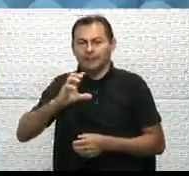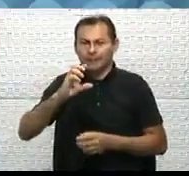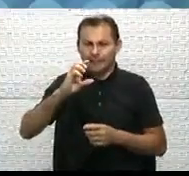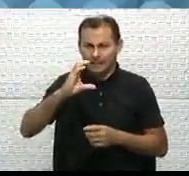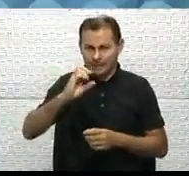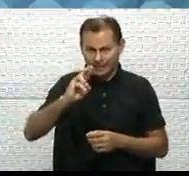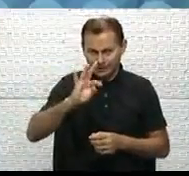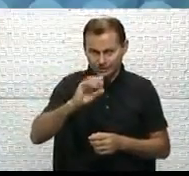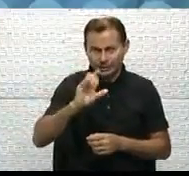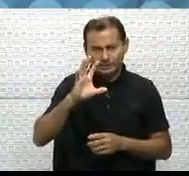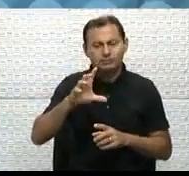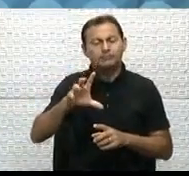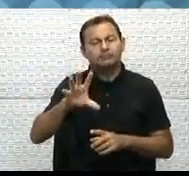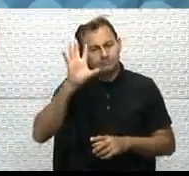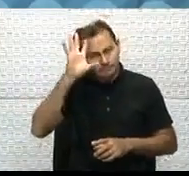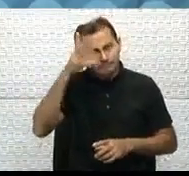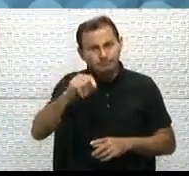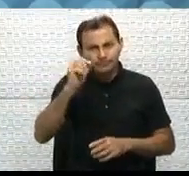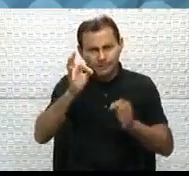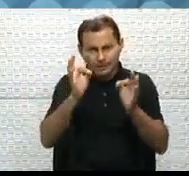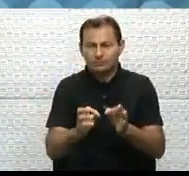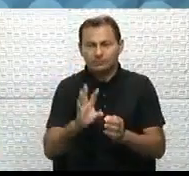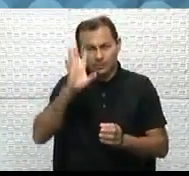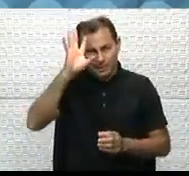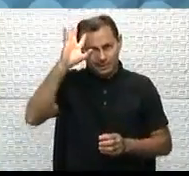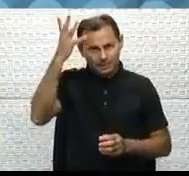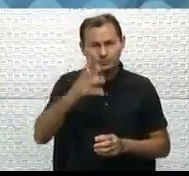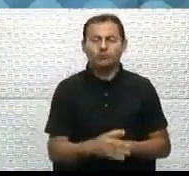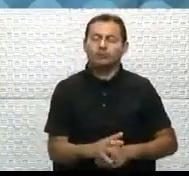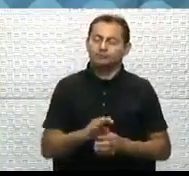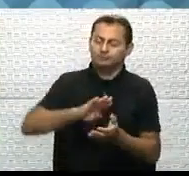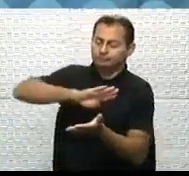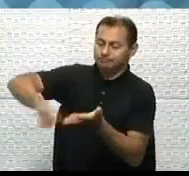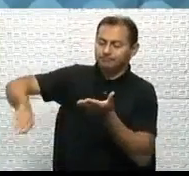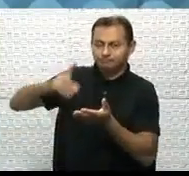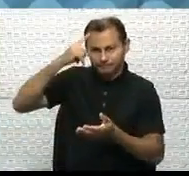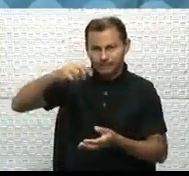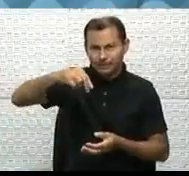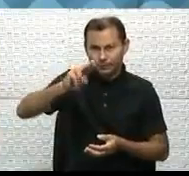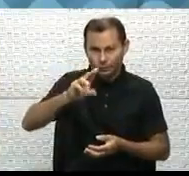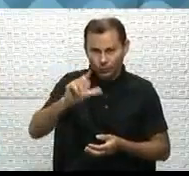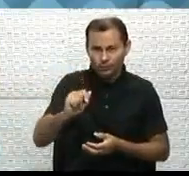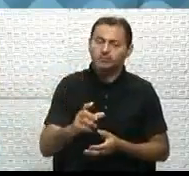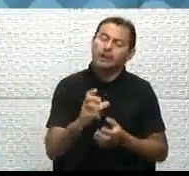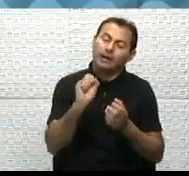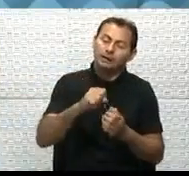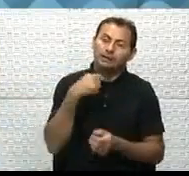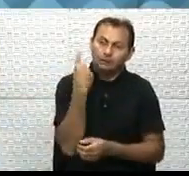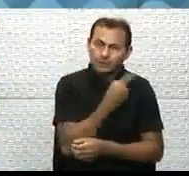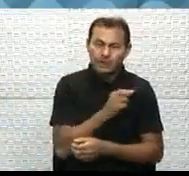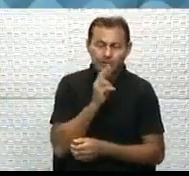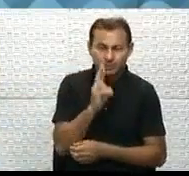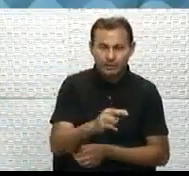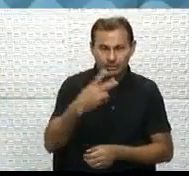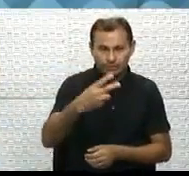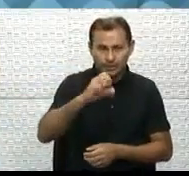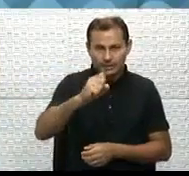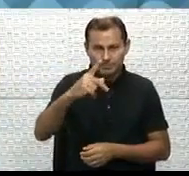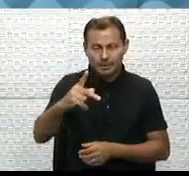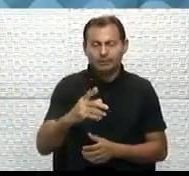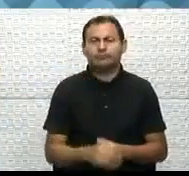então tomar a decisão. No nosso caso, a decisão foi rejeitar a hipótese nula. E assim nós resolvemos a segunda